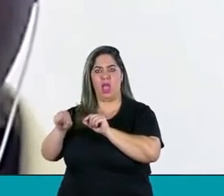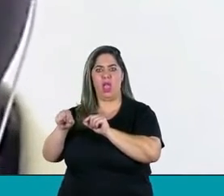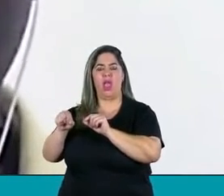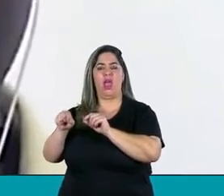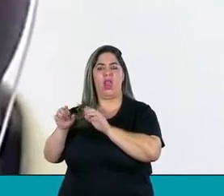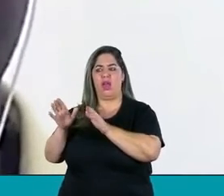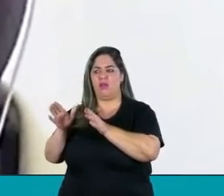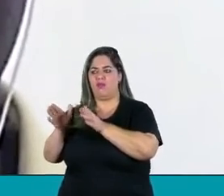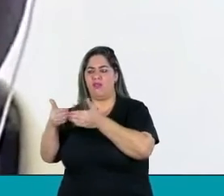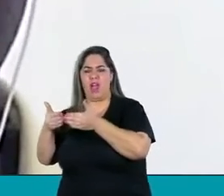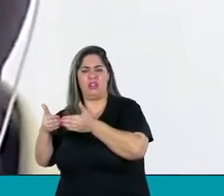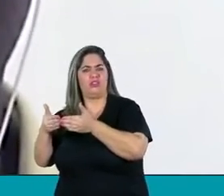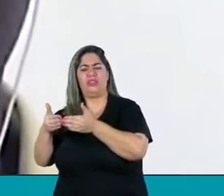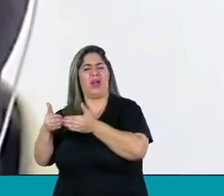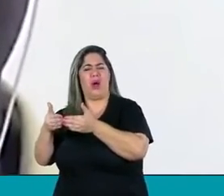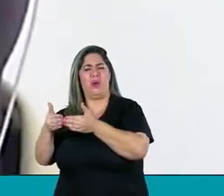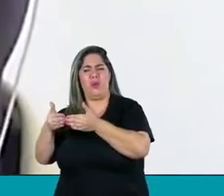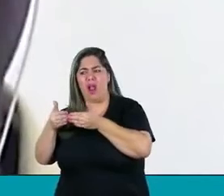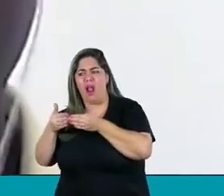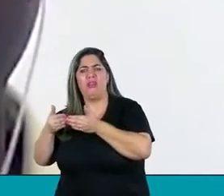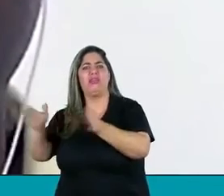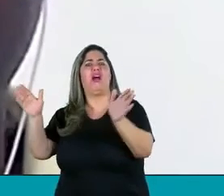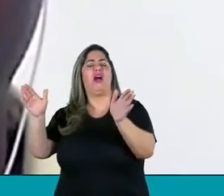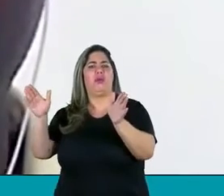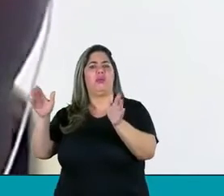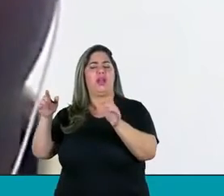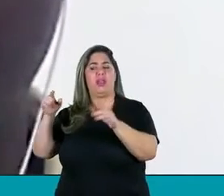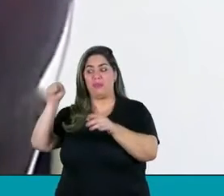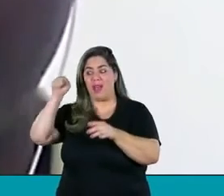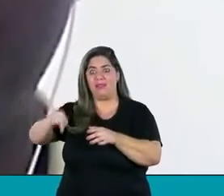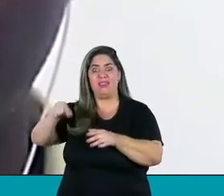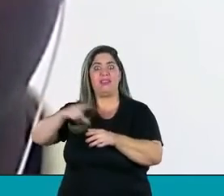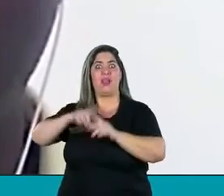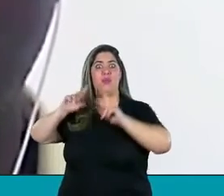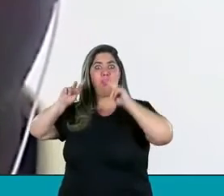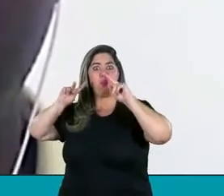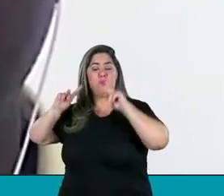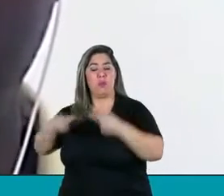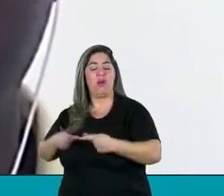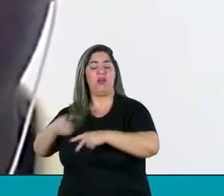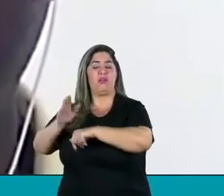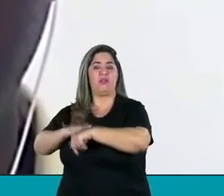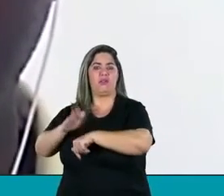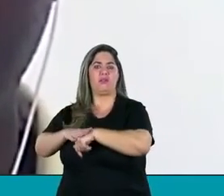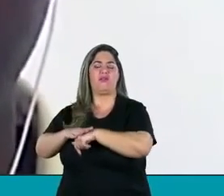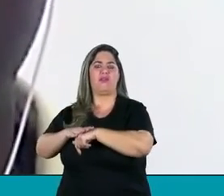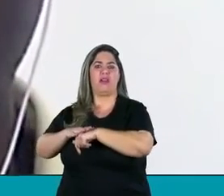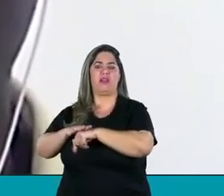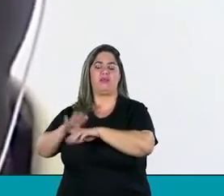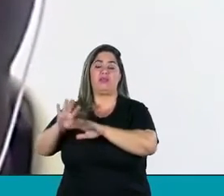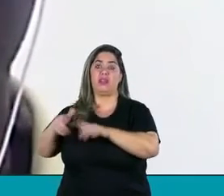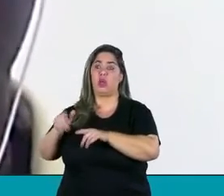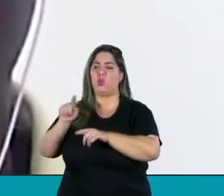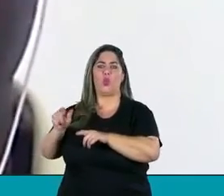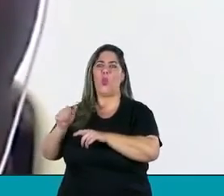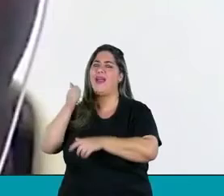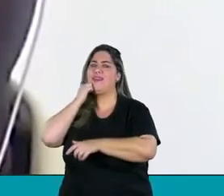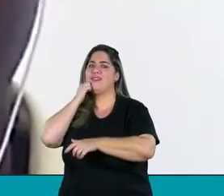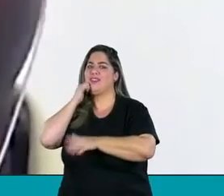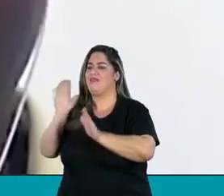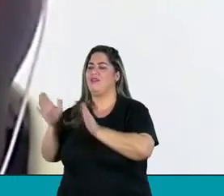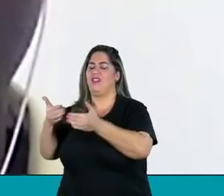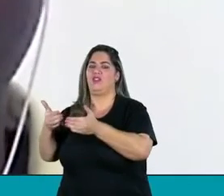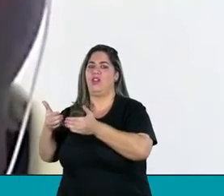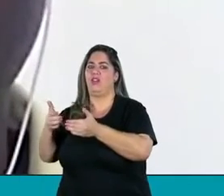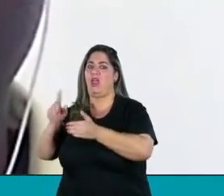real, mas por fazer parte de um contexto global em que as relações de produção do saber e da realidade são autônomas entre